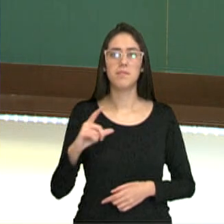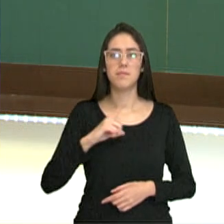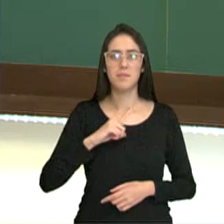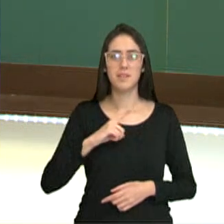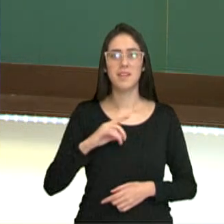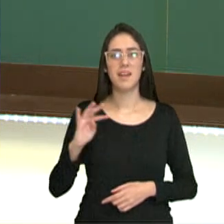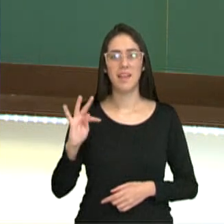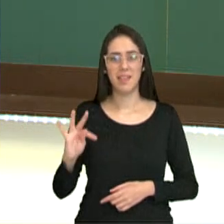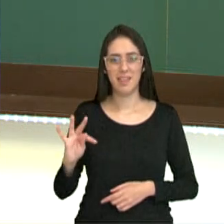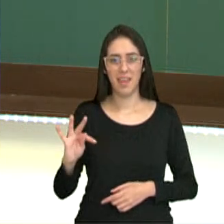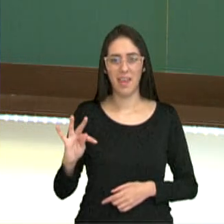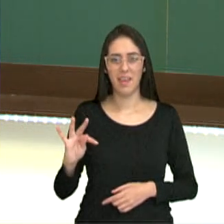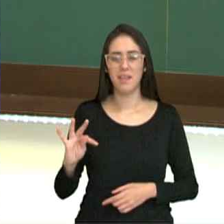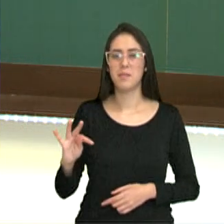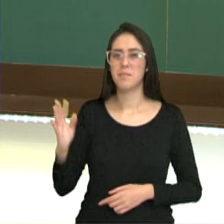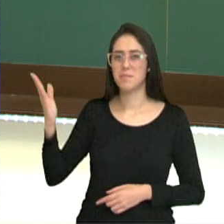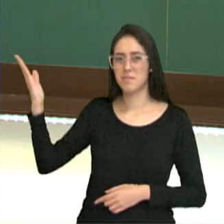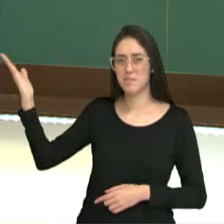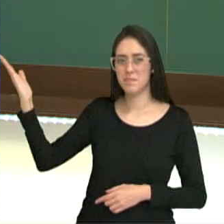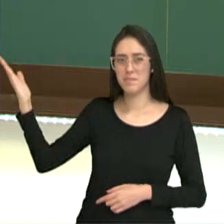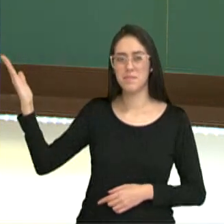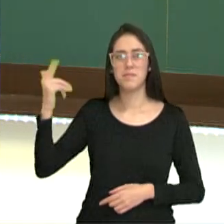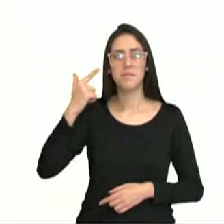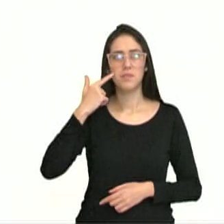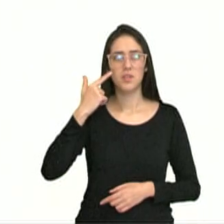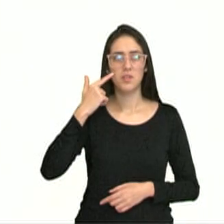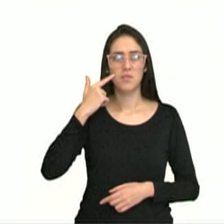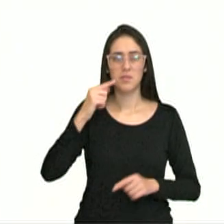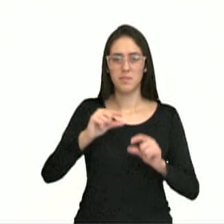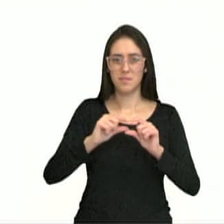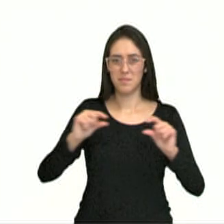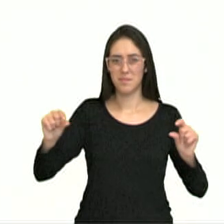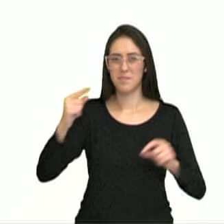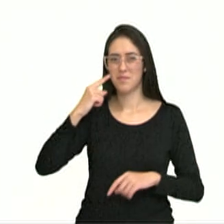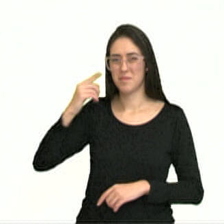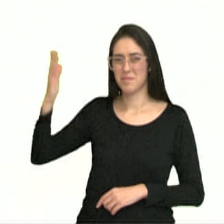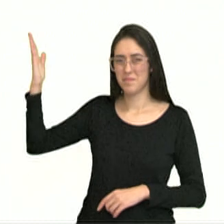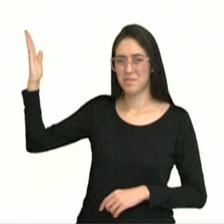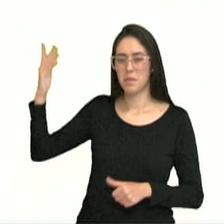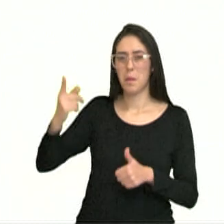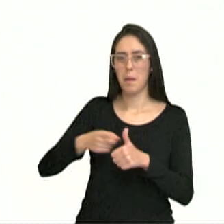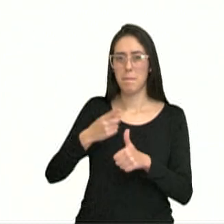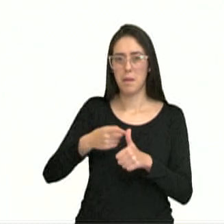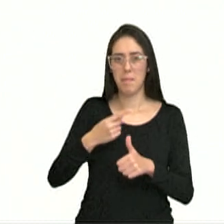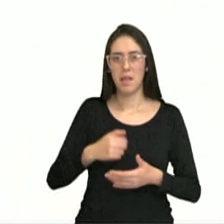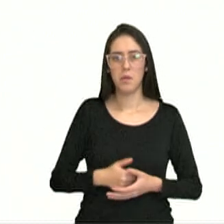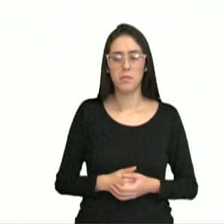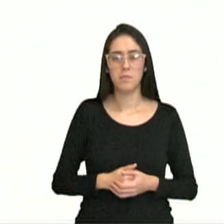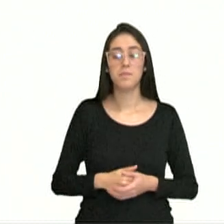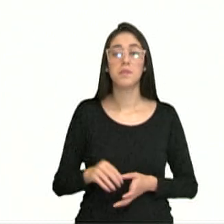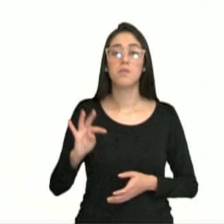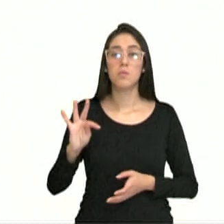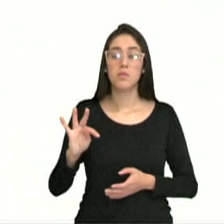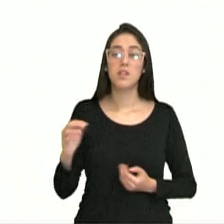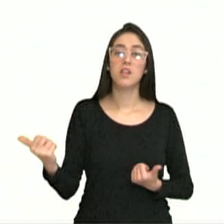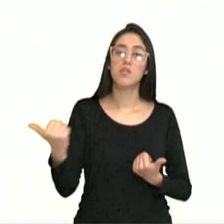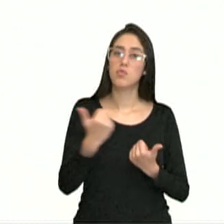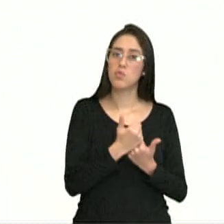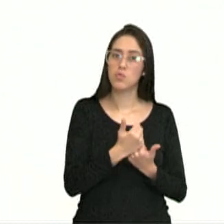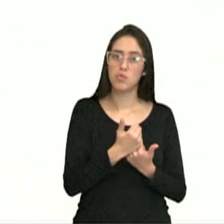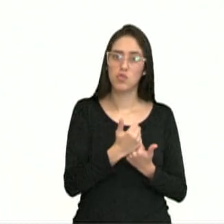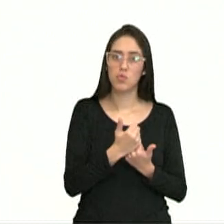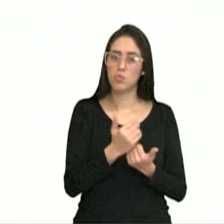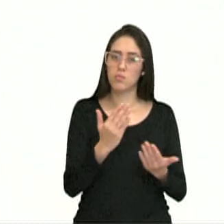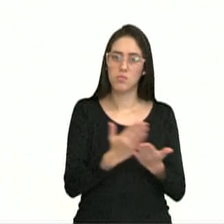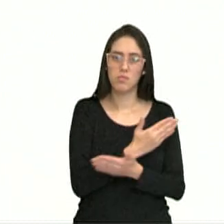né, a minha função é 2 cosseno πt, então onde eu tenho o t, substituo pelos